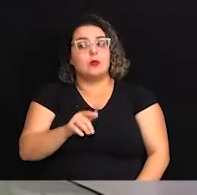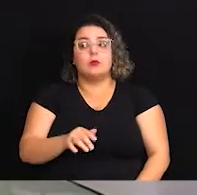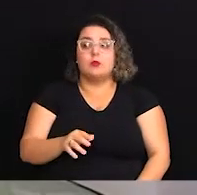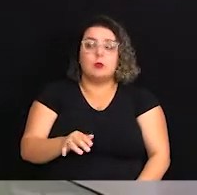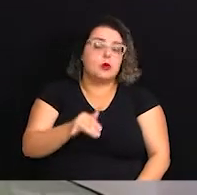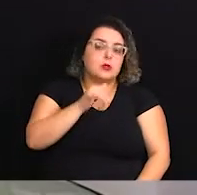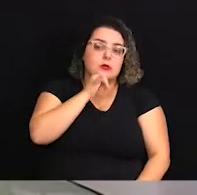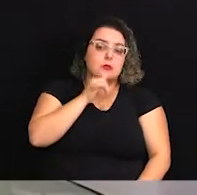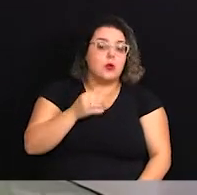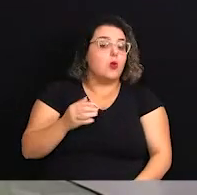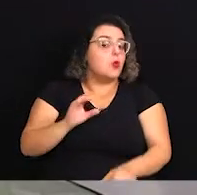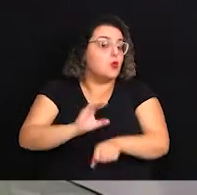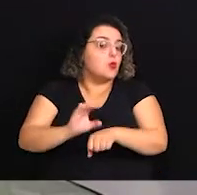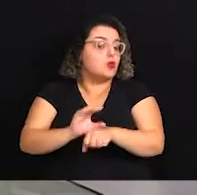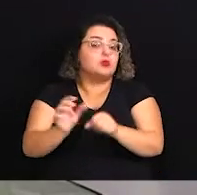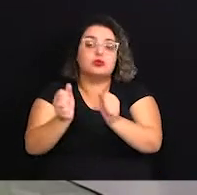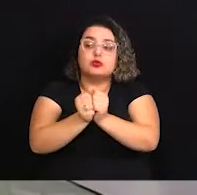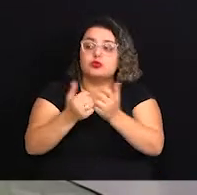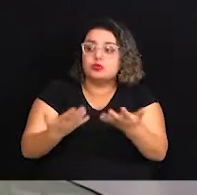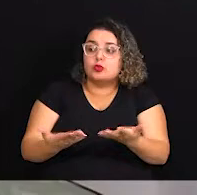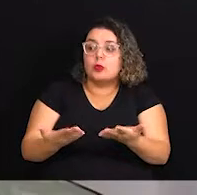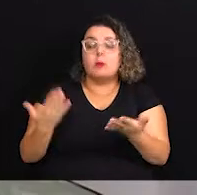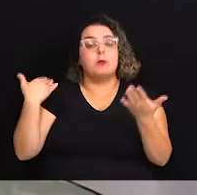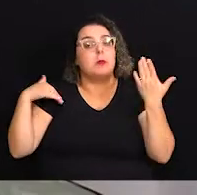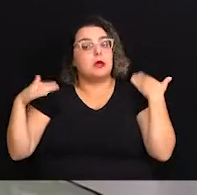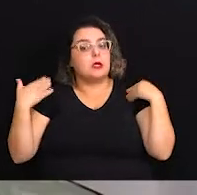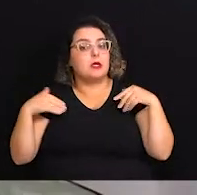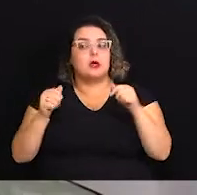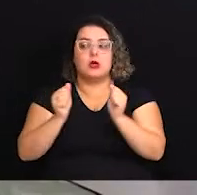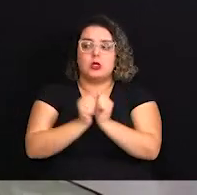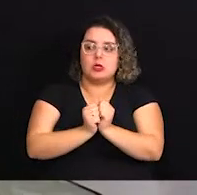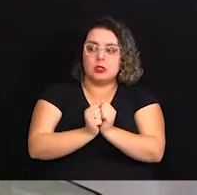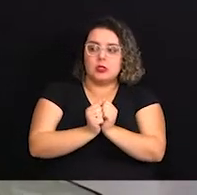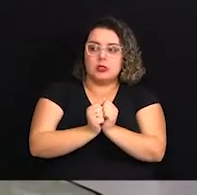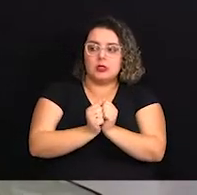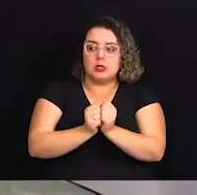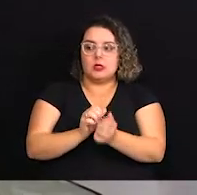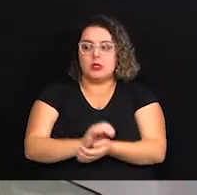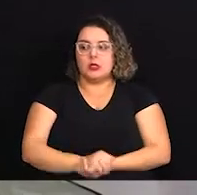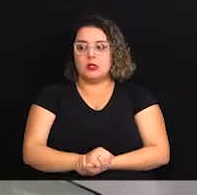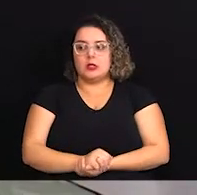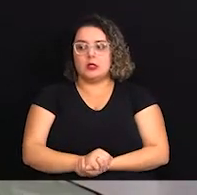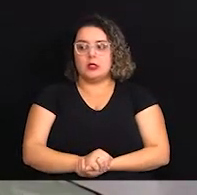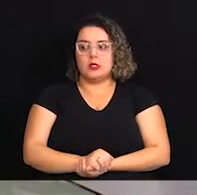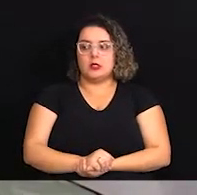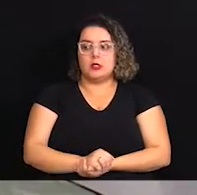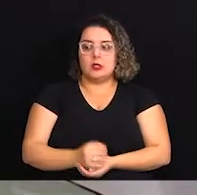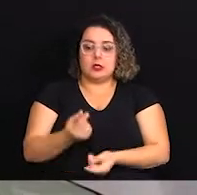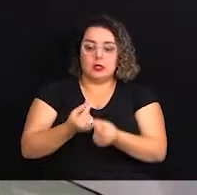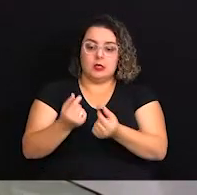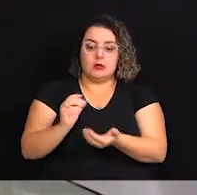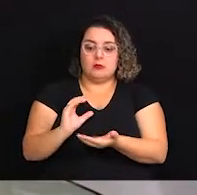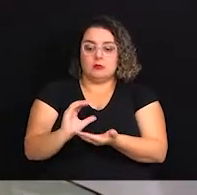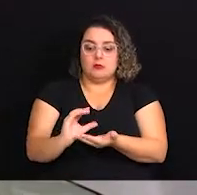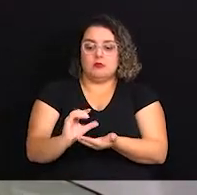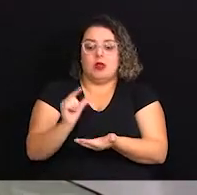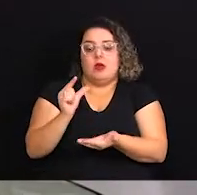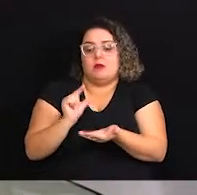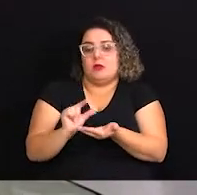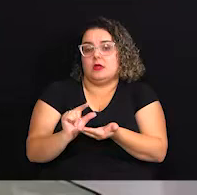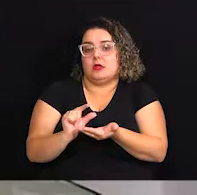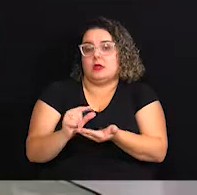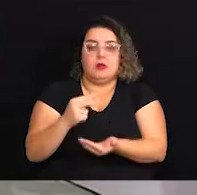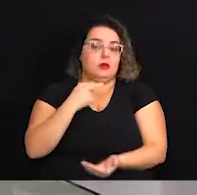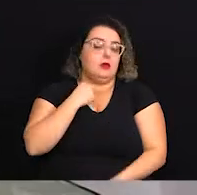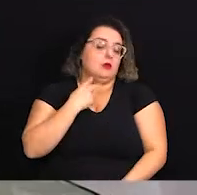curso junto. É bacana poder sair junto e eu não posso ouvir que essa verba é pequena, eu quero mais. Não